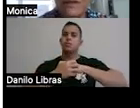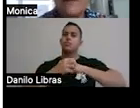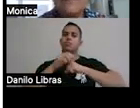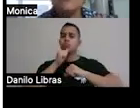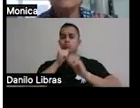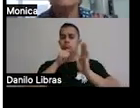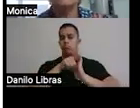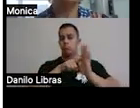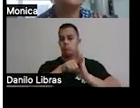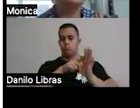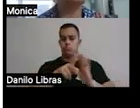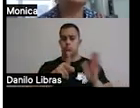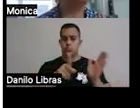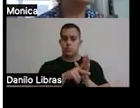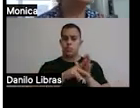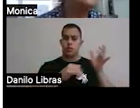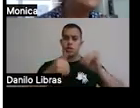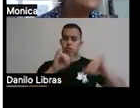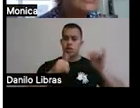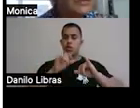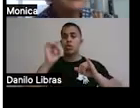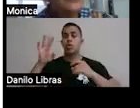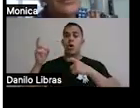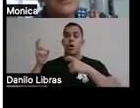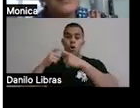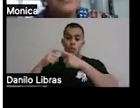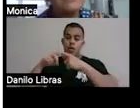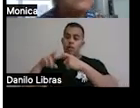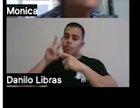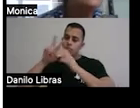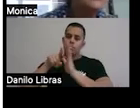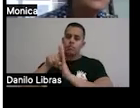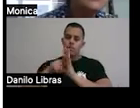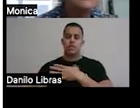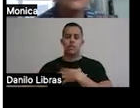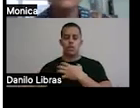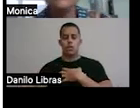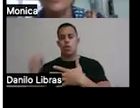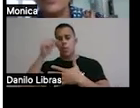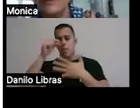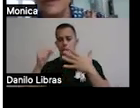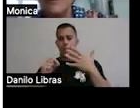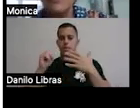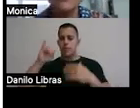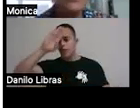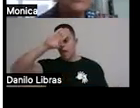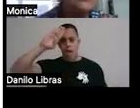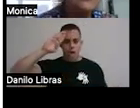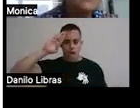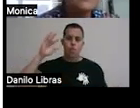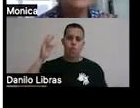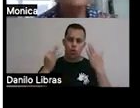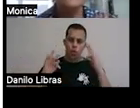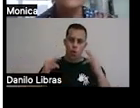laboratoriais, mas só o médico vê os sintomas, se está com febre, está com dor nas articulações,